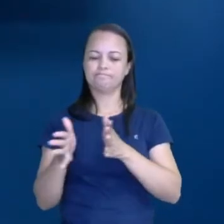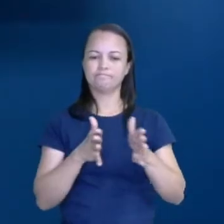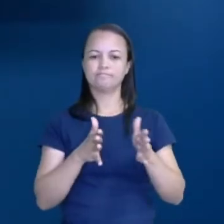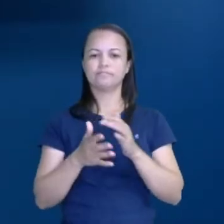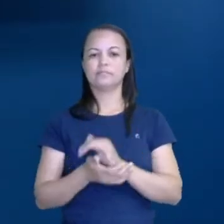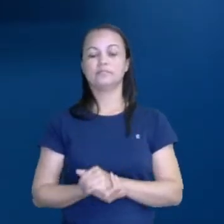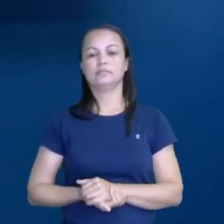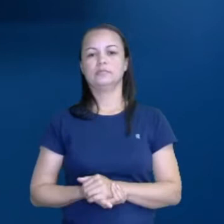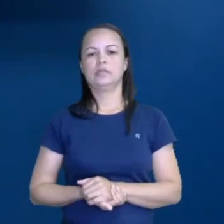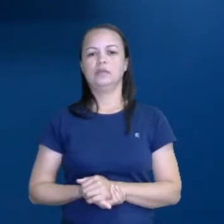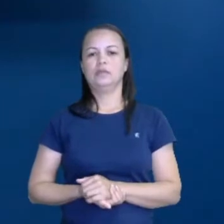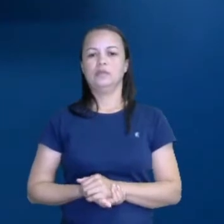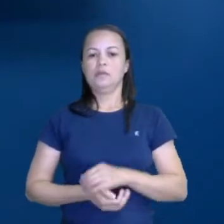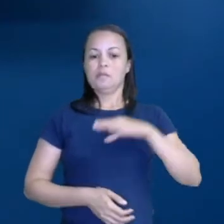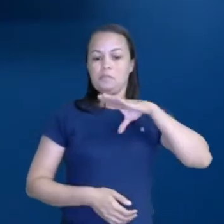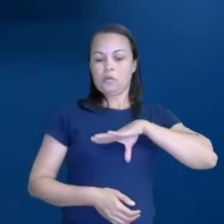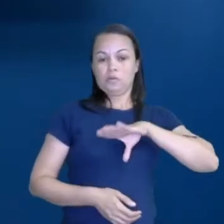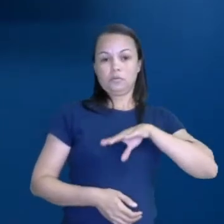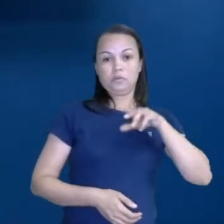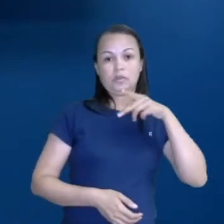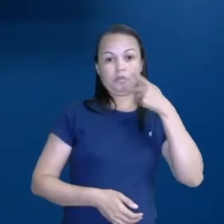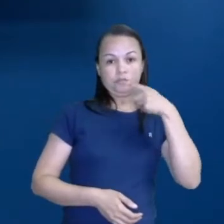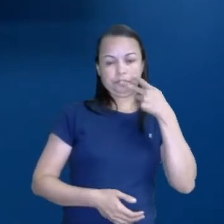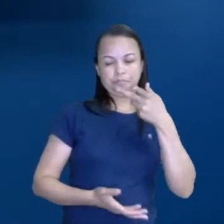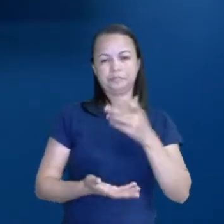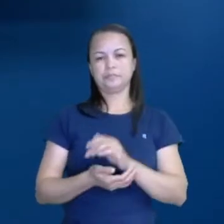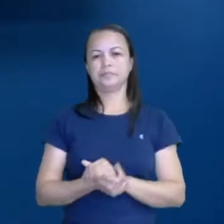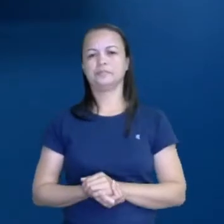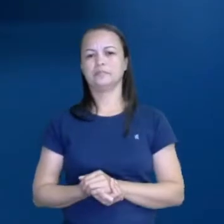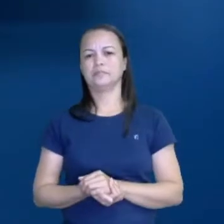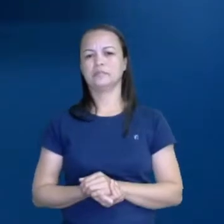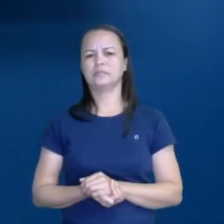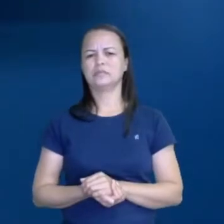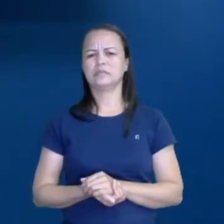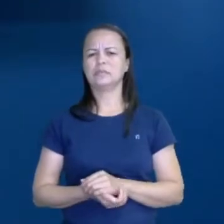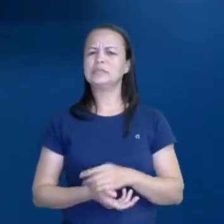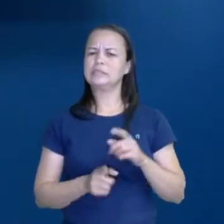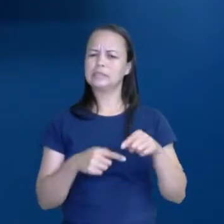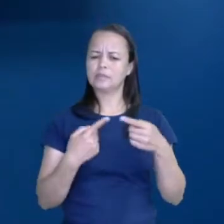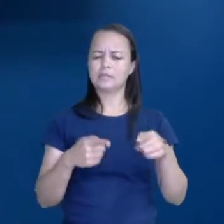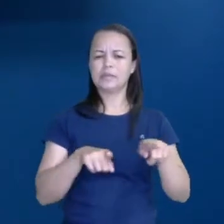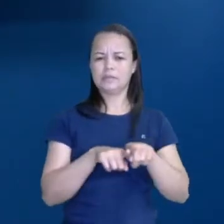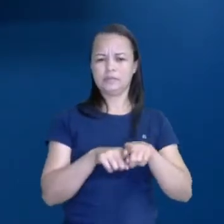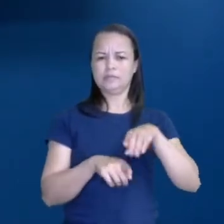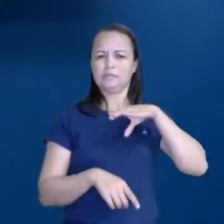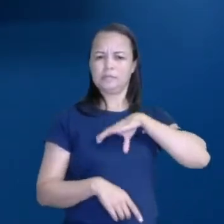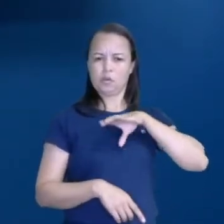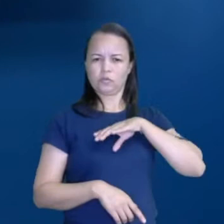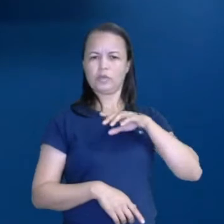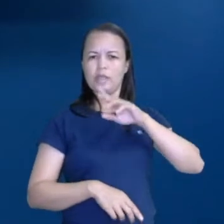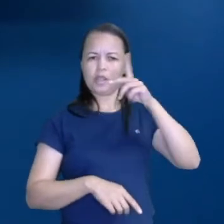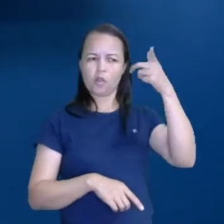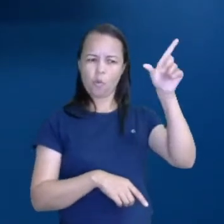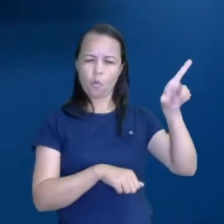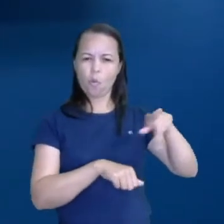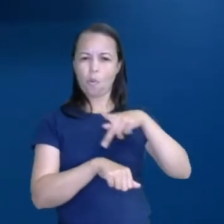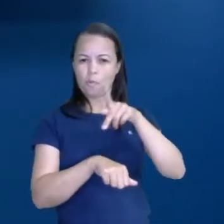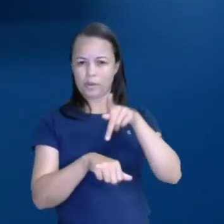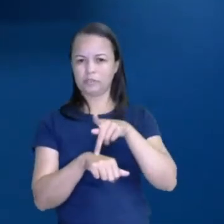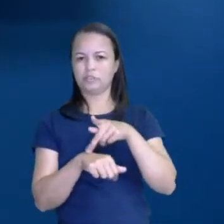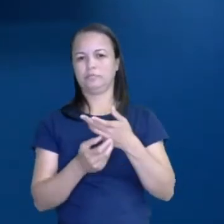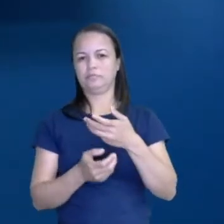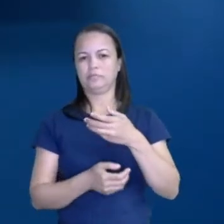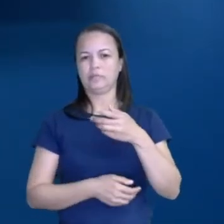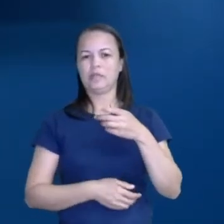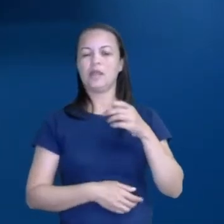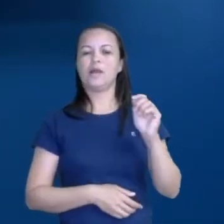continuidade, português falado. Vocês sabiam que também se fala português em outro país?